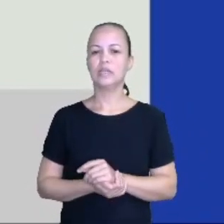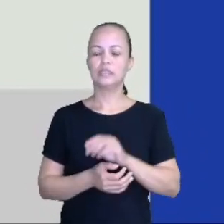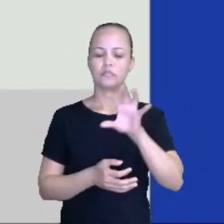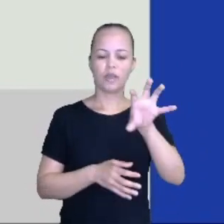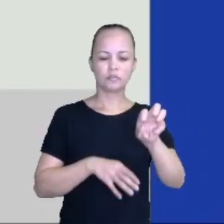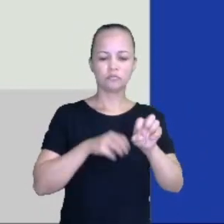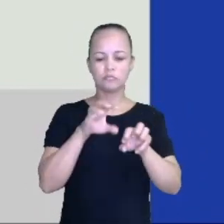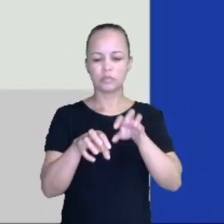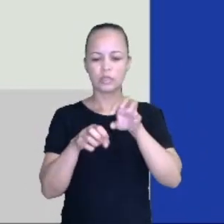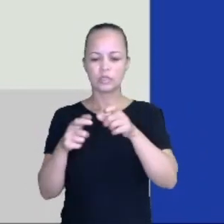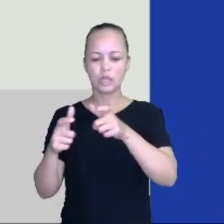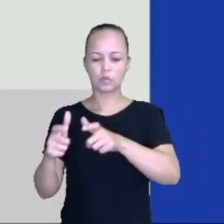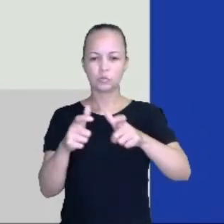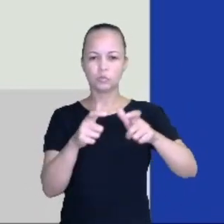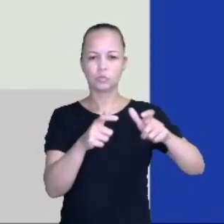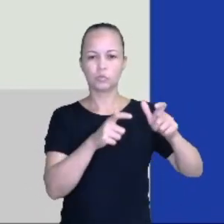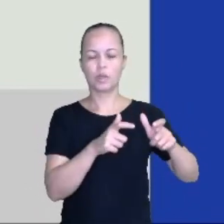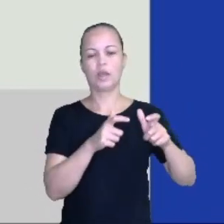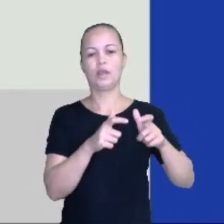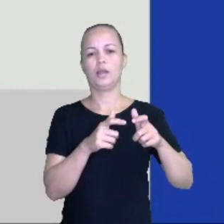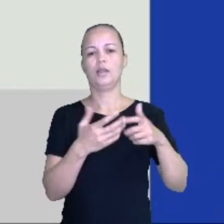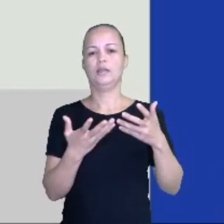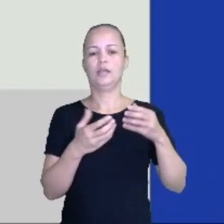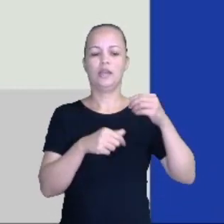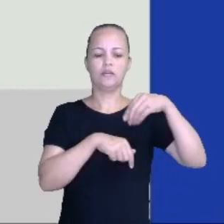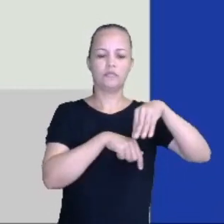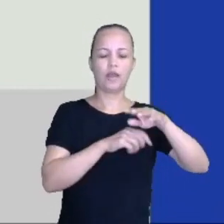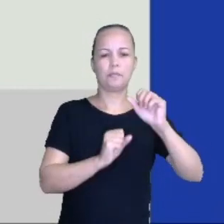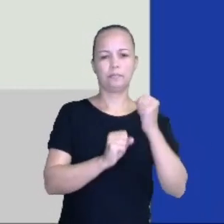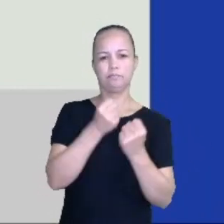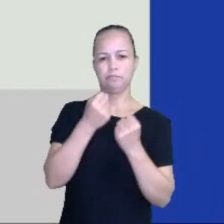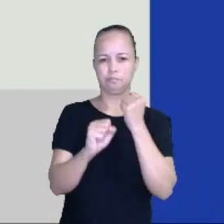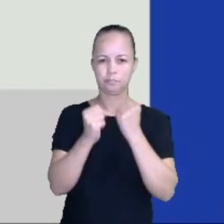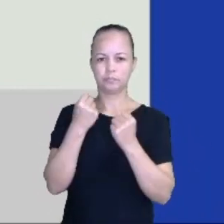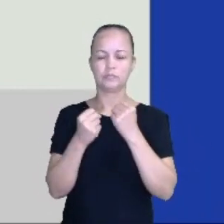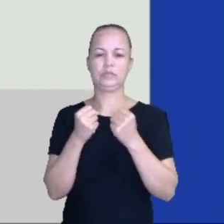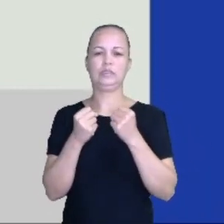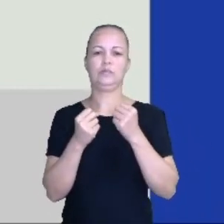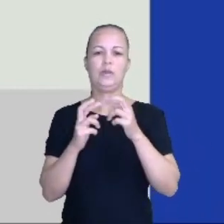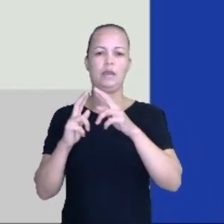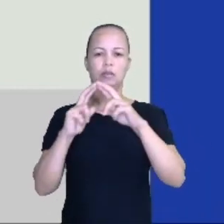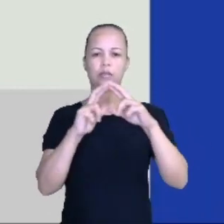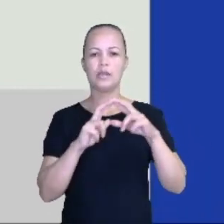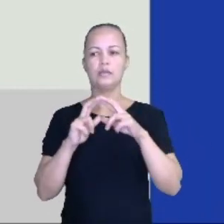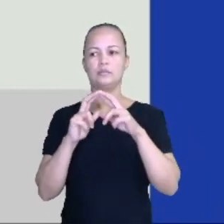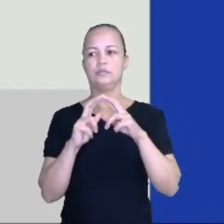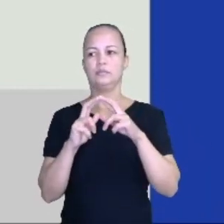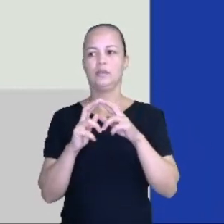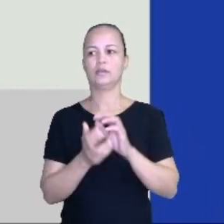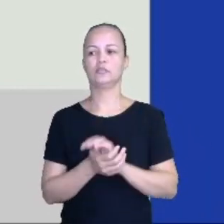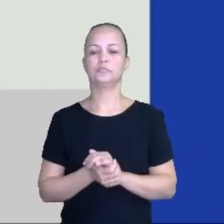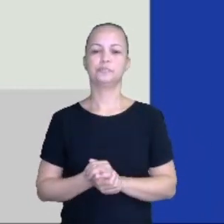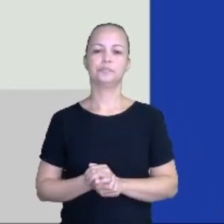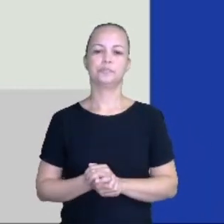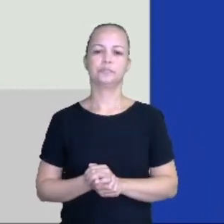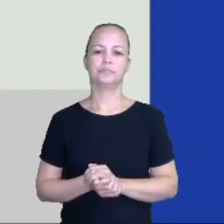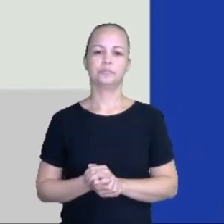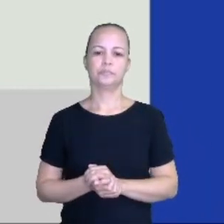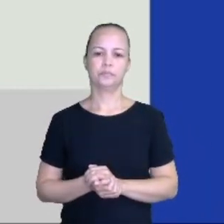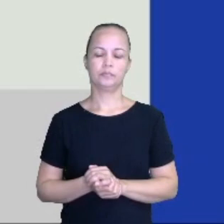coletar, selecionar esses materiais e levar para as empresas de reciclado. Isso